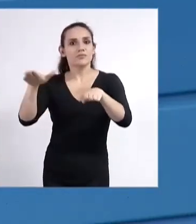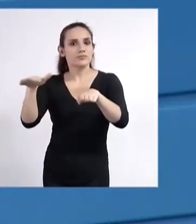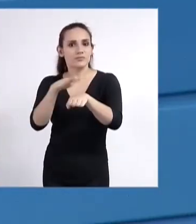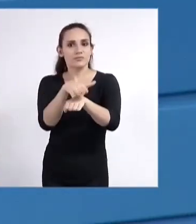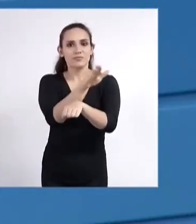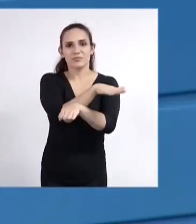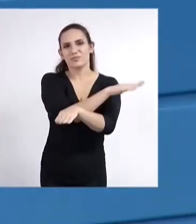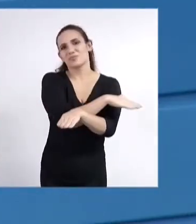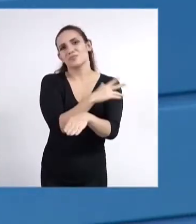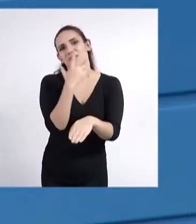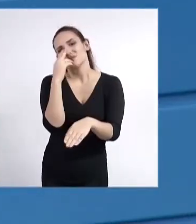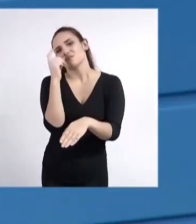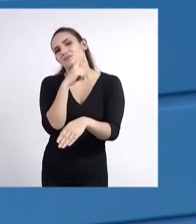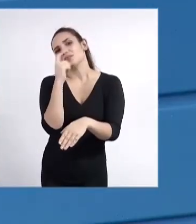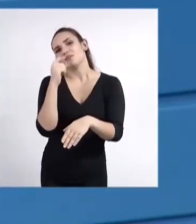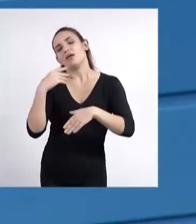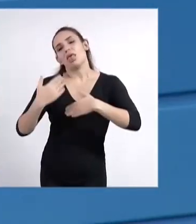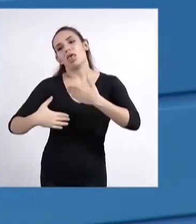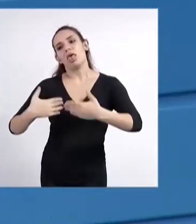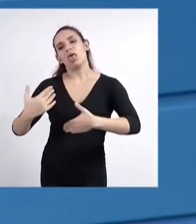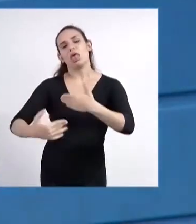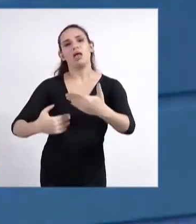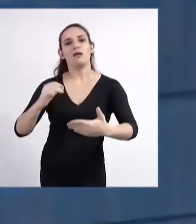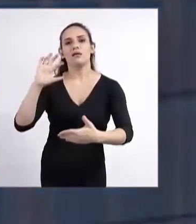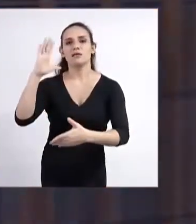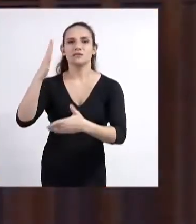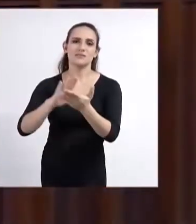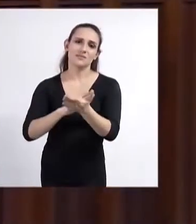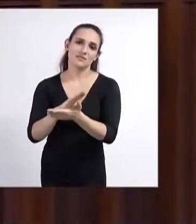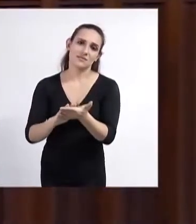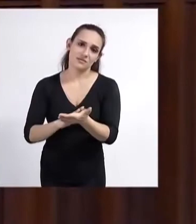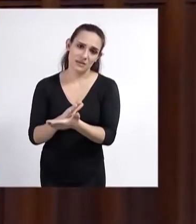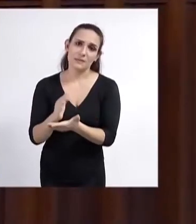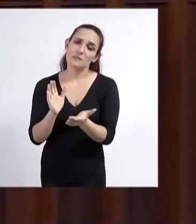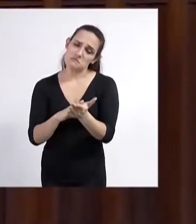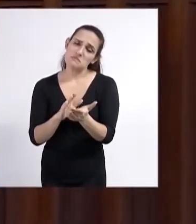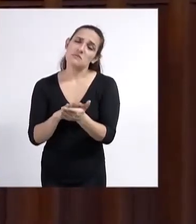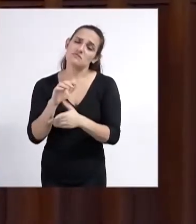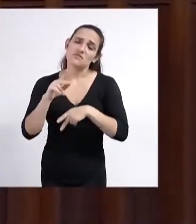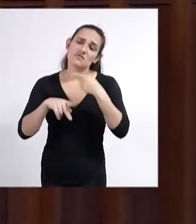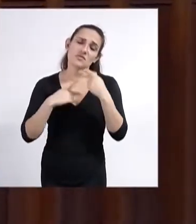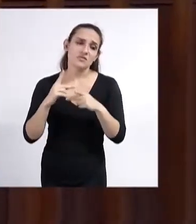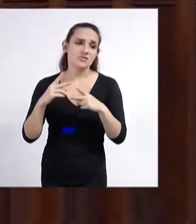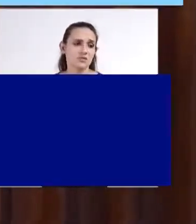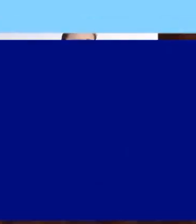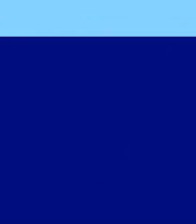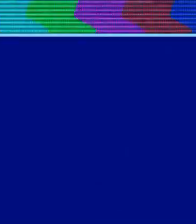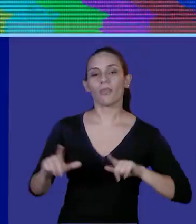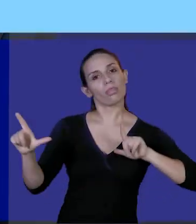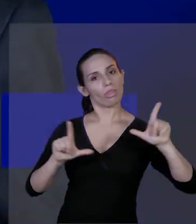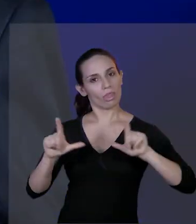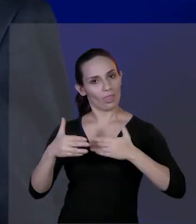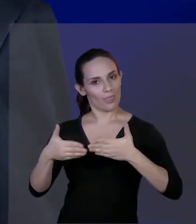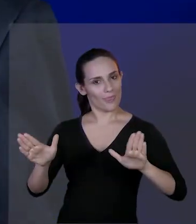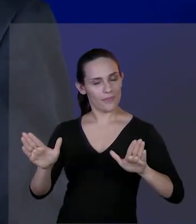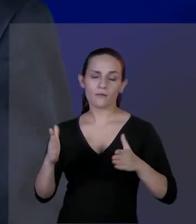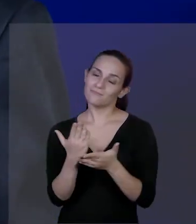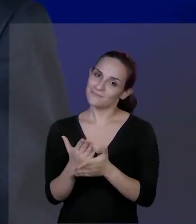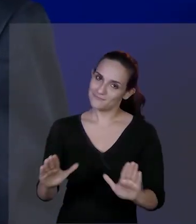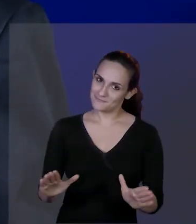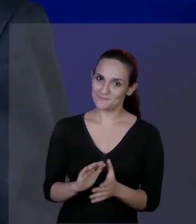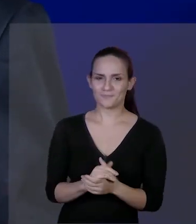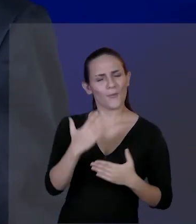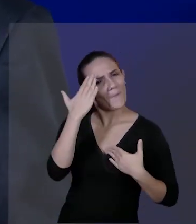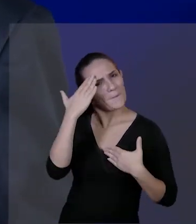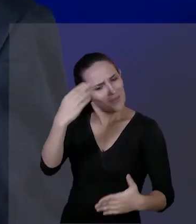novela repetida, e não acontece. Parabéns pelo debate e por trazer esse assunto a esta casa. E o programa TV